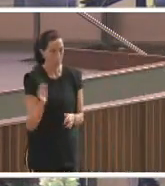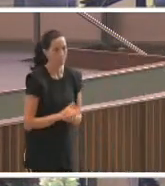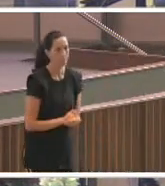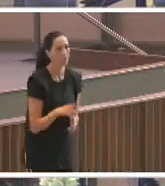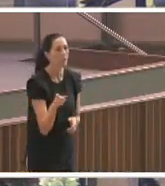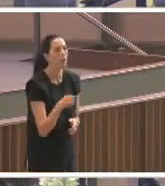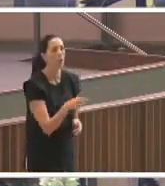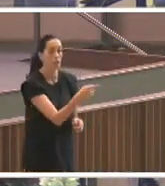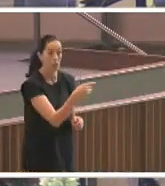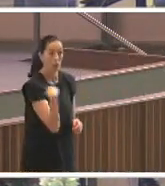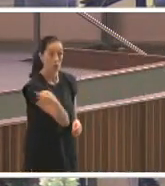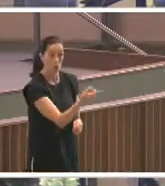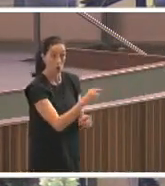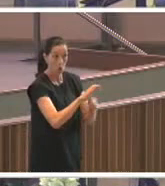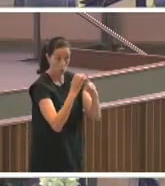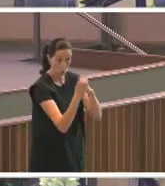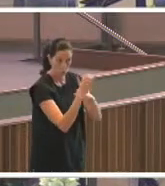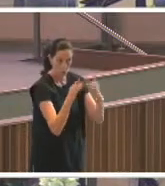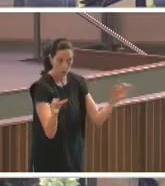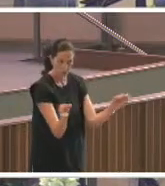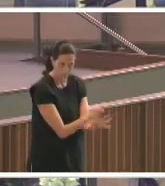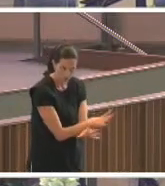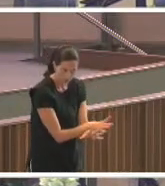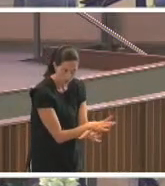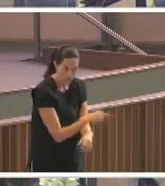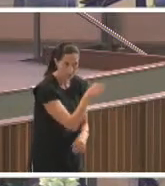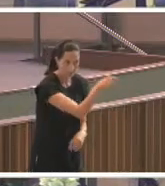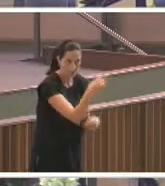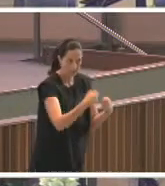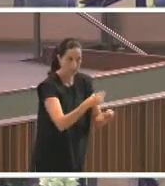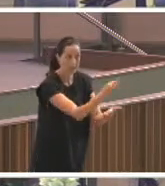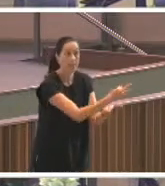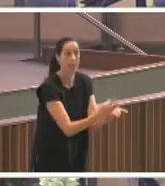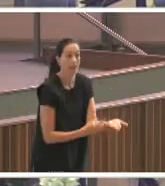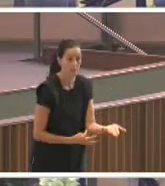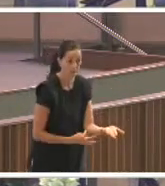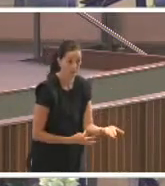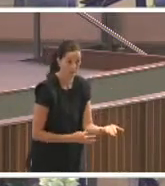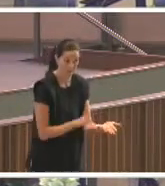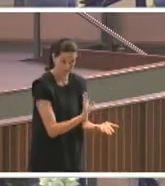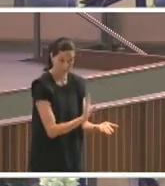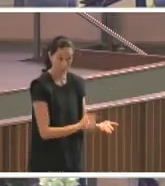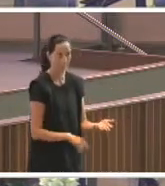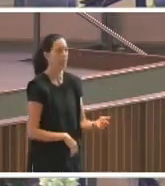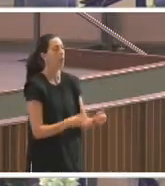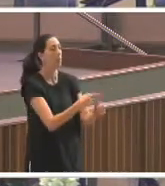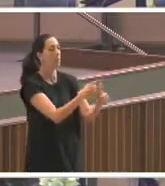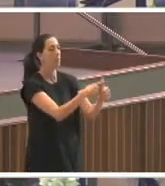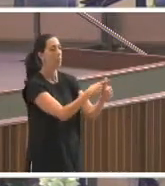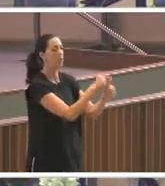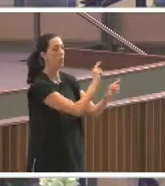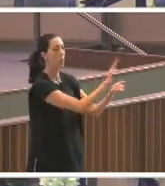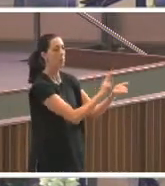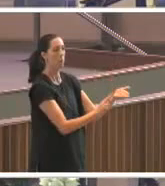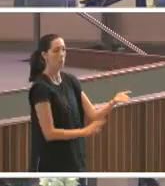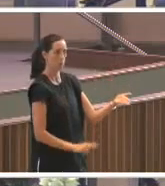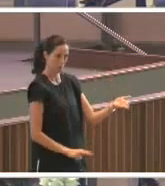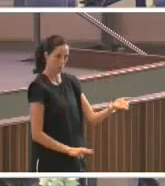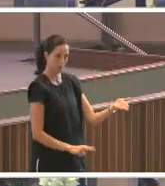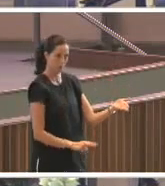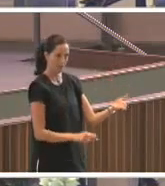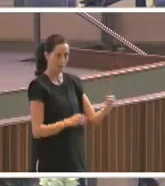Isso pode ser informal ou formalmente. Mas como isso é importante para o nosso crescimento